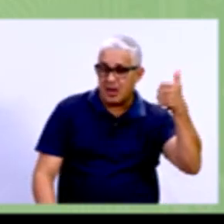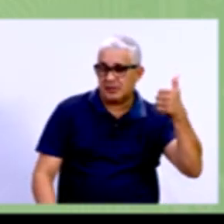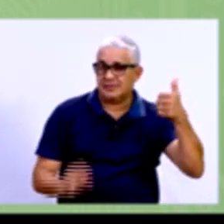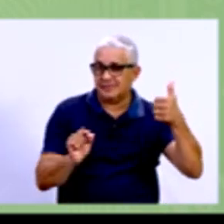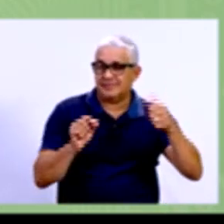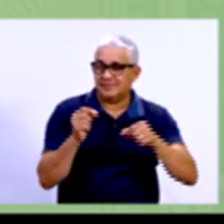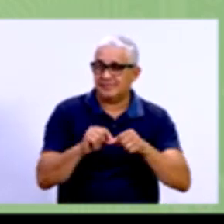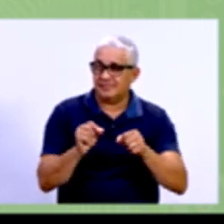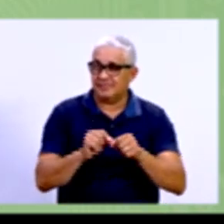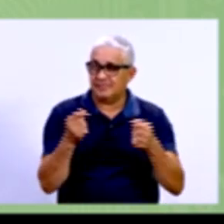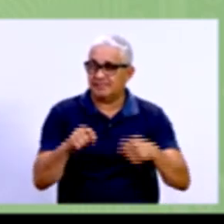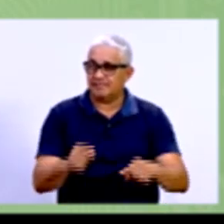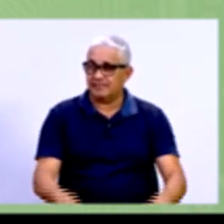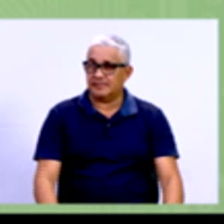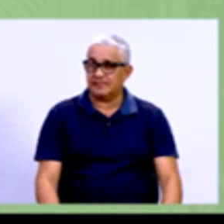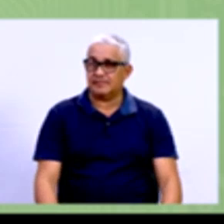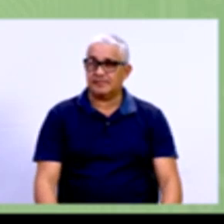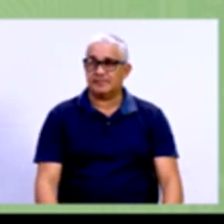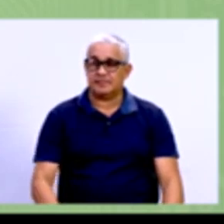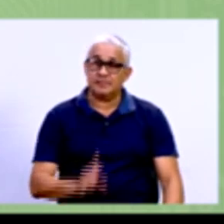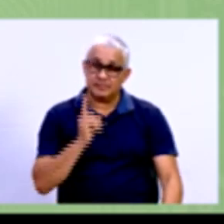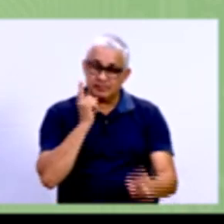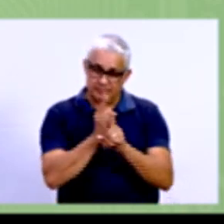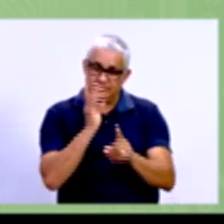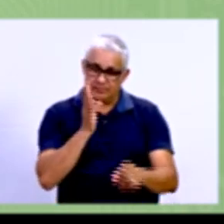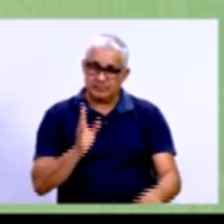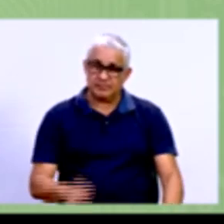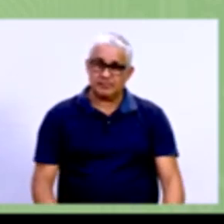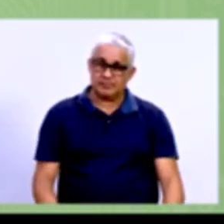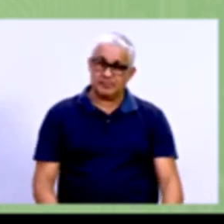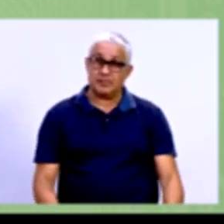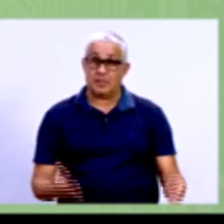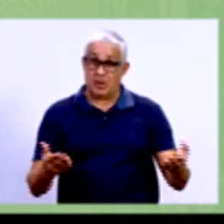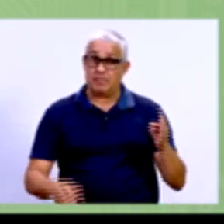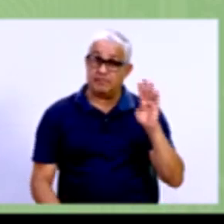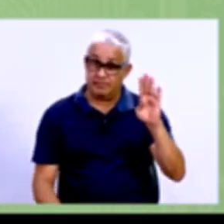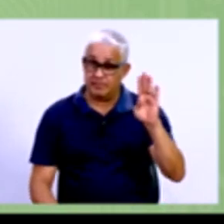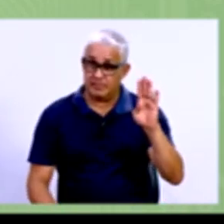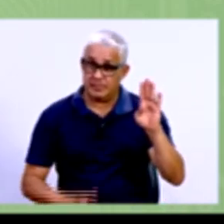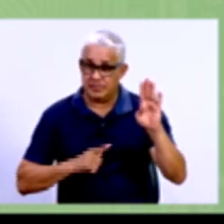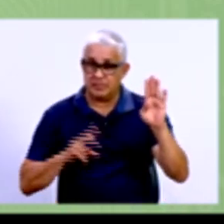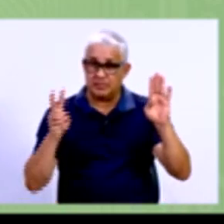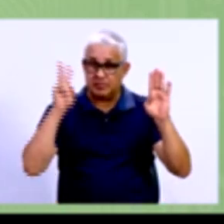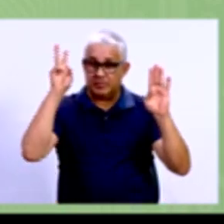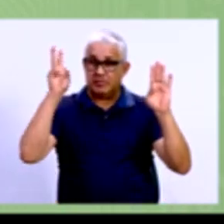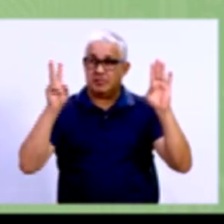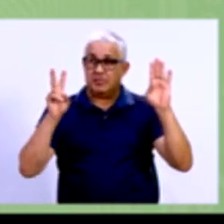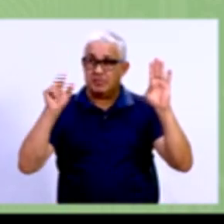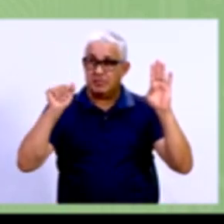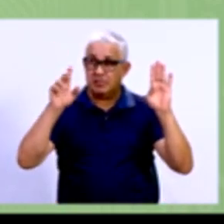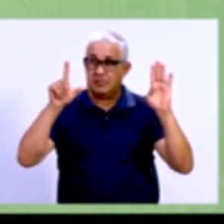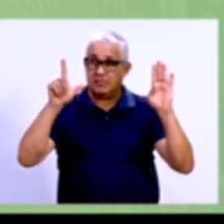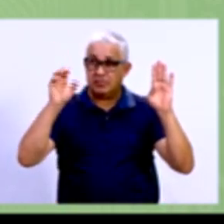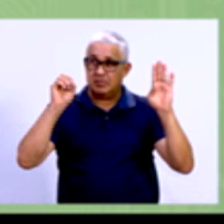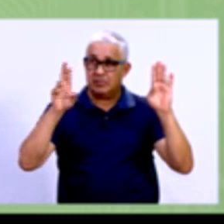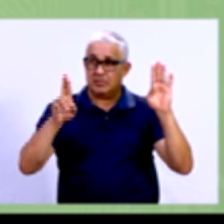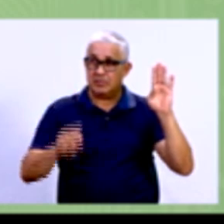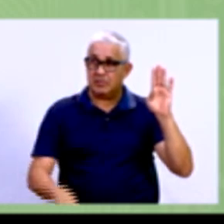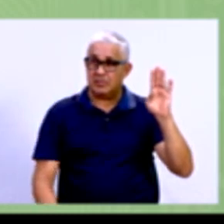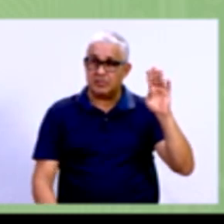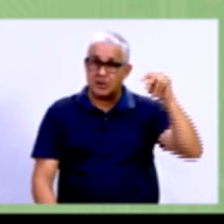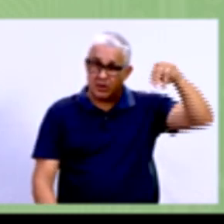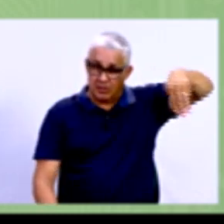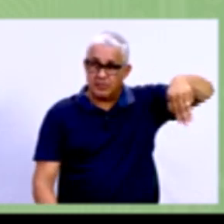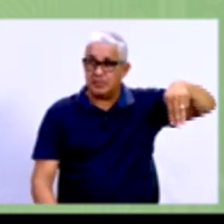equação da reta de regressão, a gente já encontrou. Agora, vamos encontrar o B. A gente tem o valor de M. Então, o B é